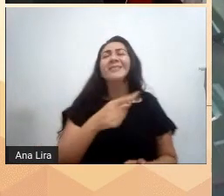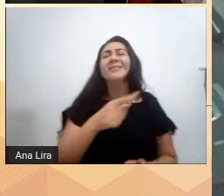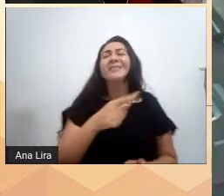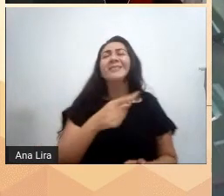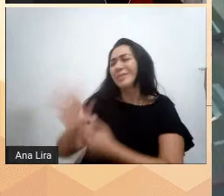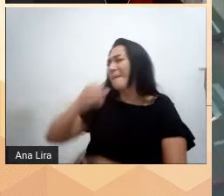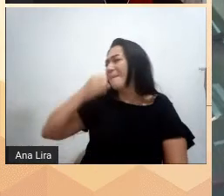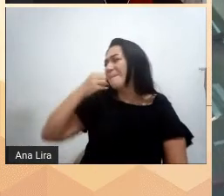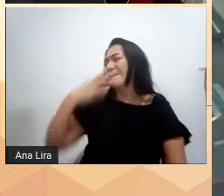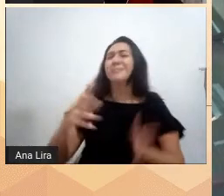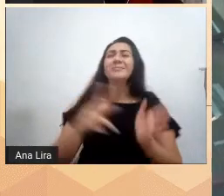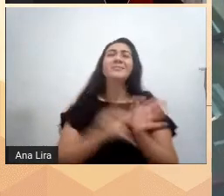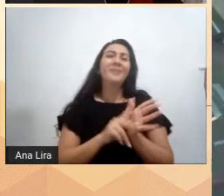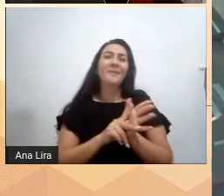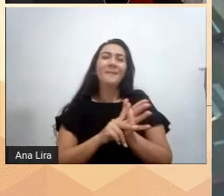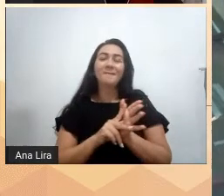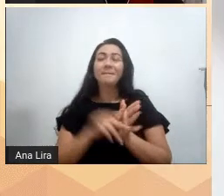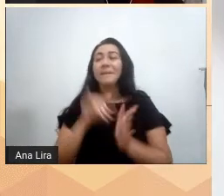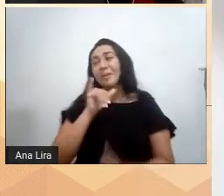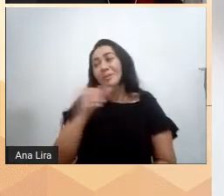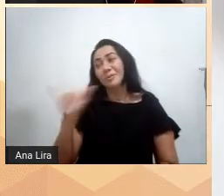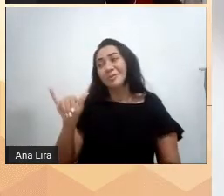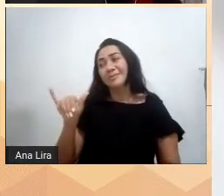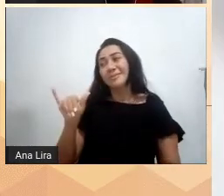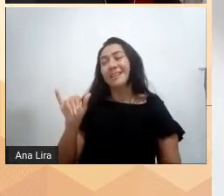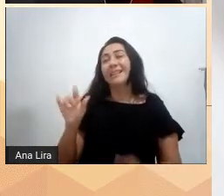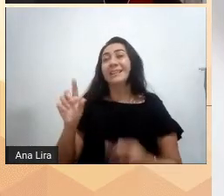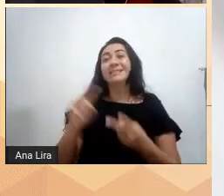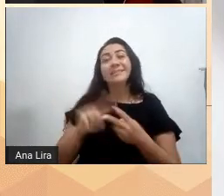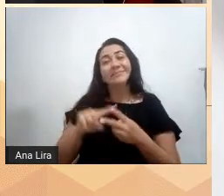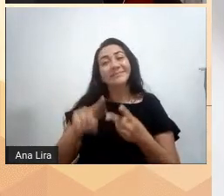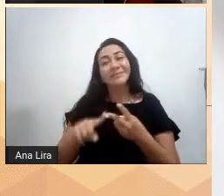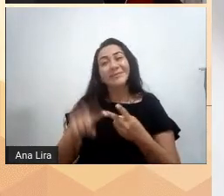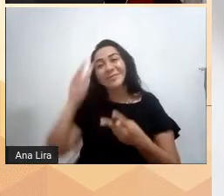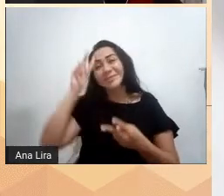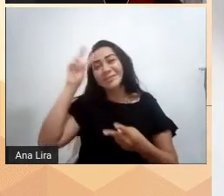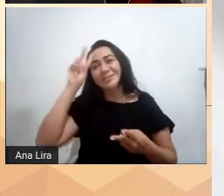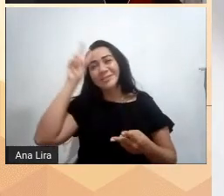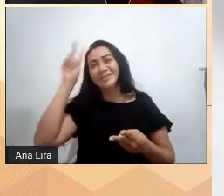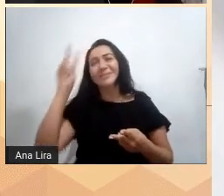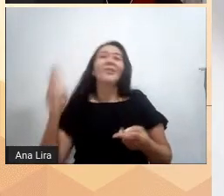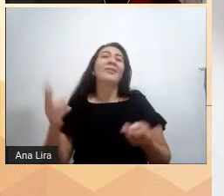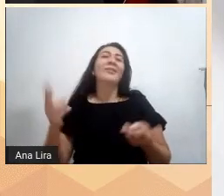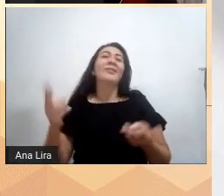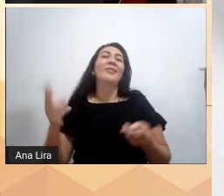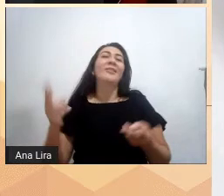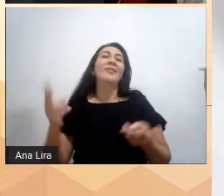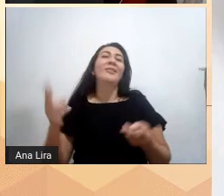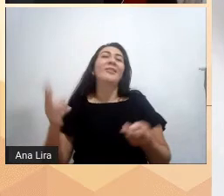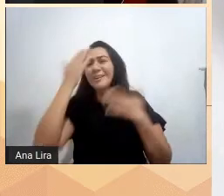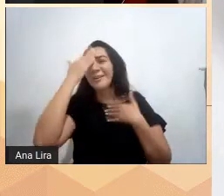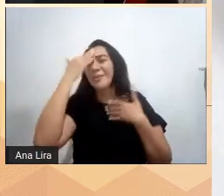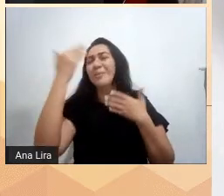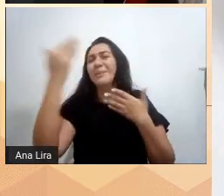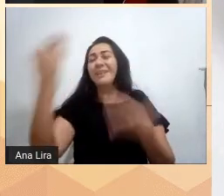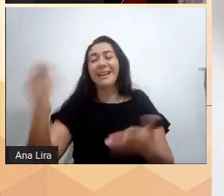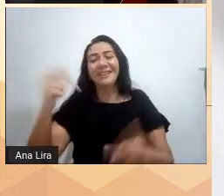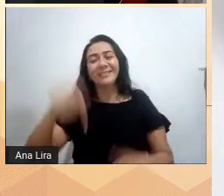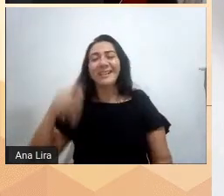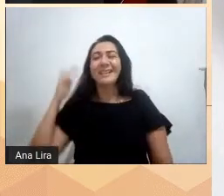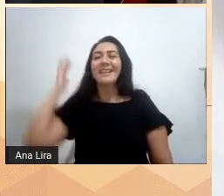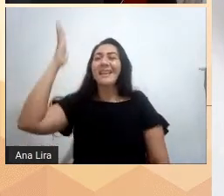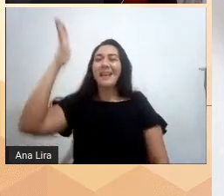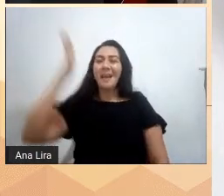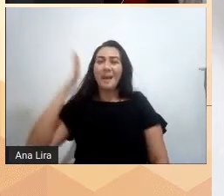depoimentos para vocês. E partindo para o final, já agradecendo a oportunidade, eu quero deixar para vocês o nosso site, né, o